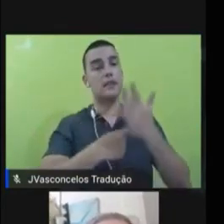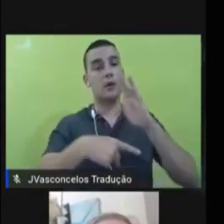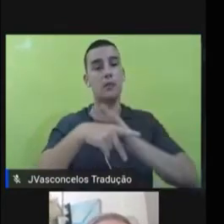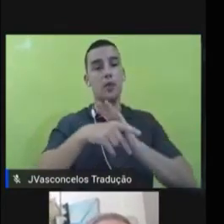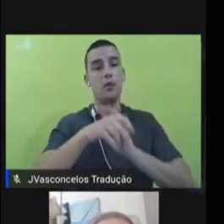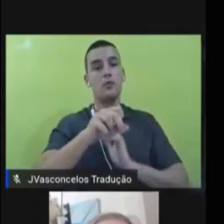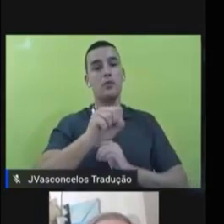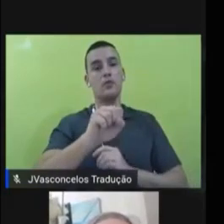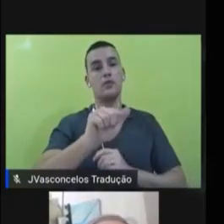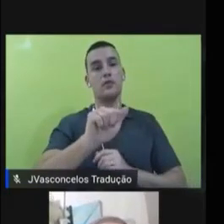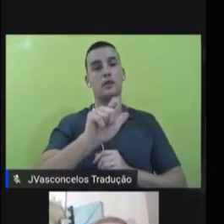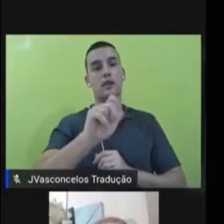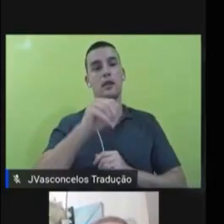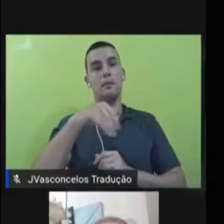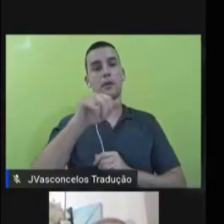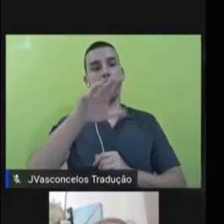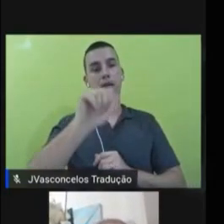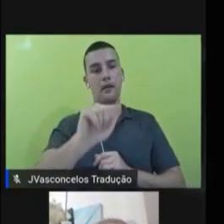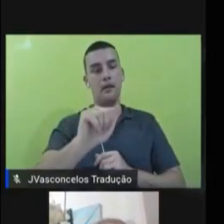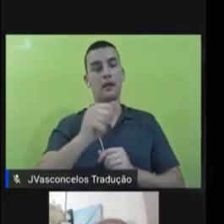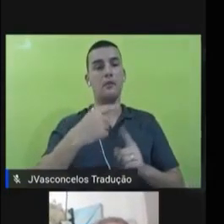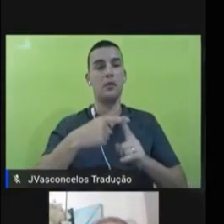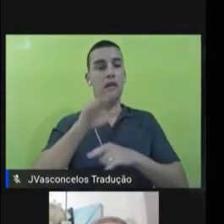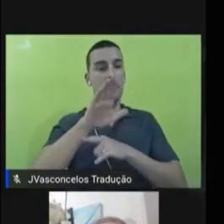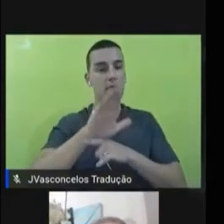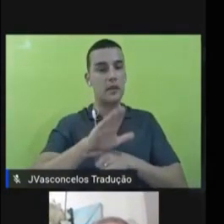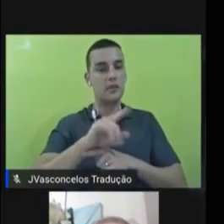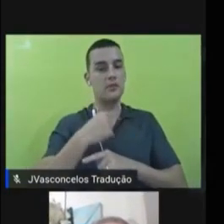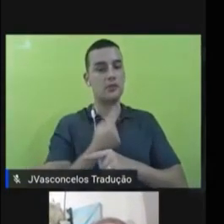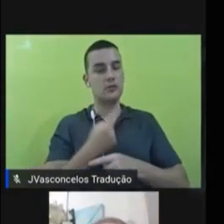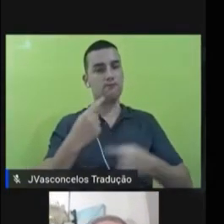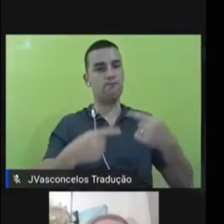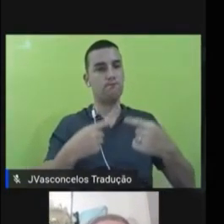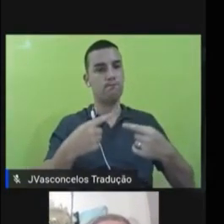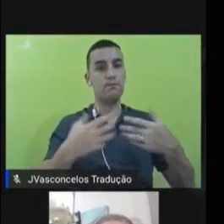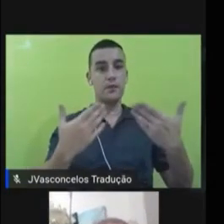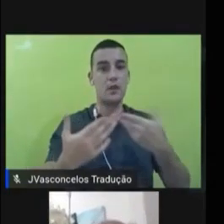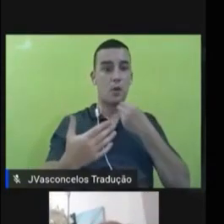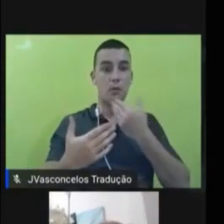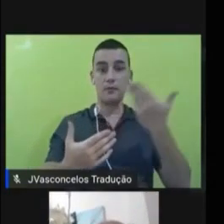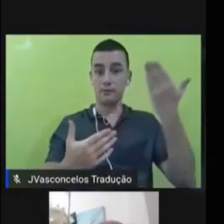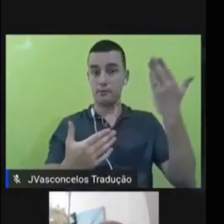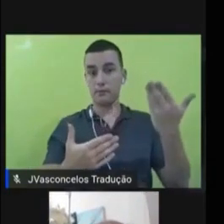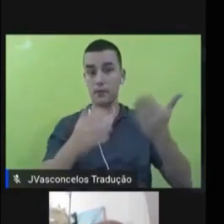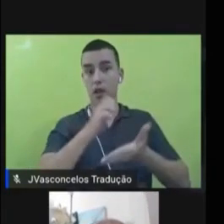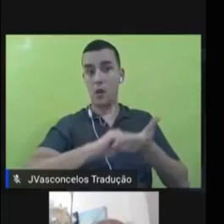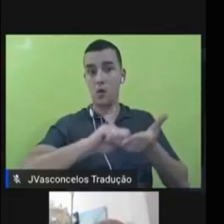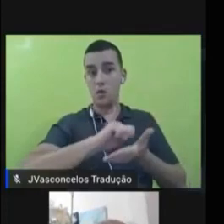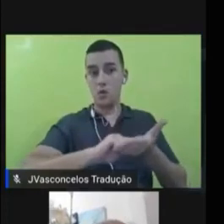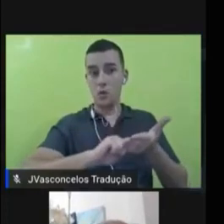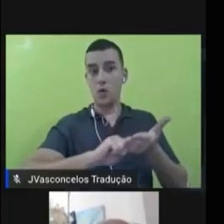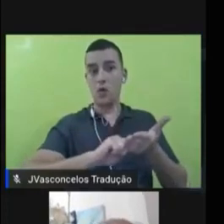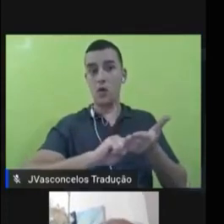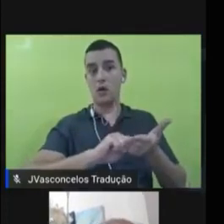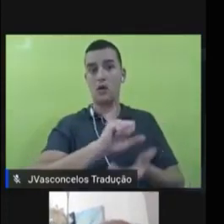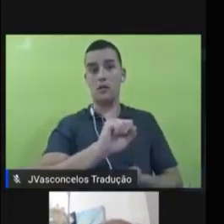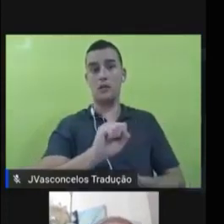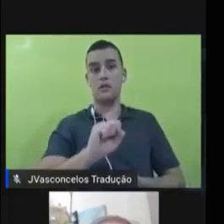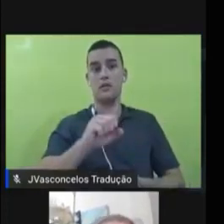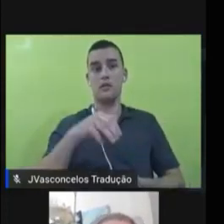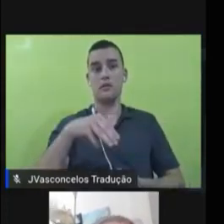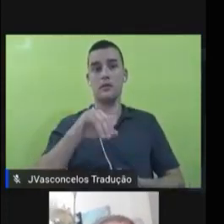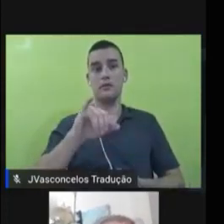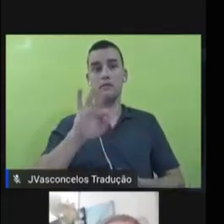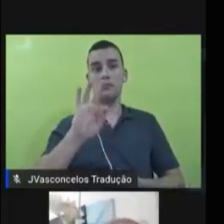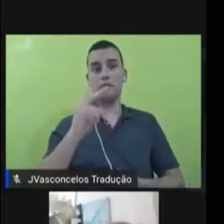pouco à tarde, porque eu entrei em algumas salas. Então, o Smith fala das necessidades especiais de saúde, né, que Salamanca